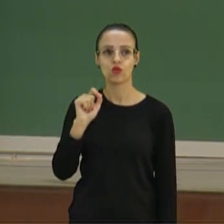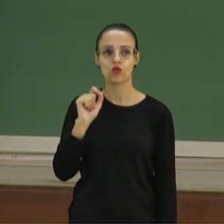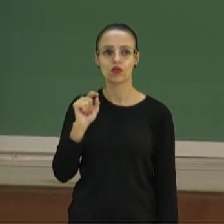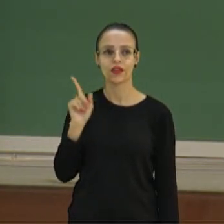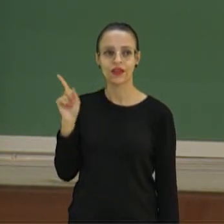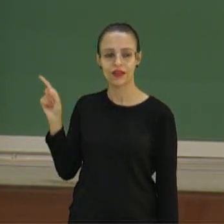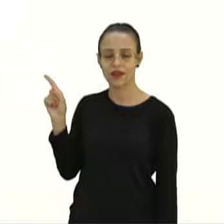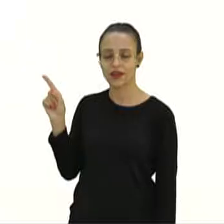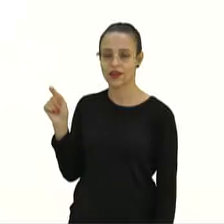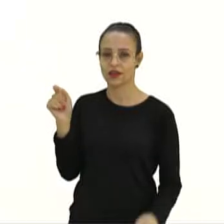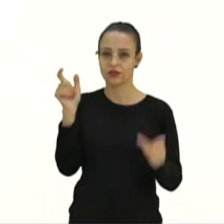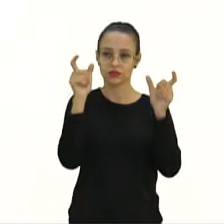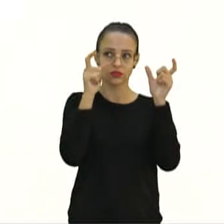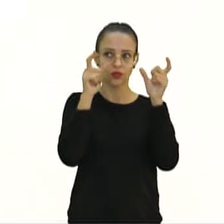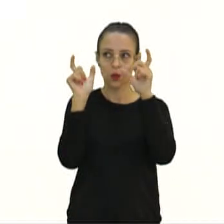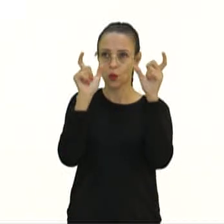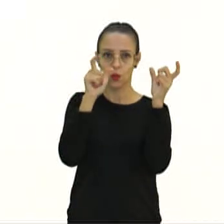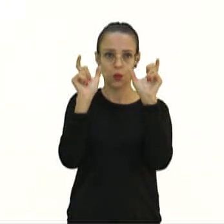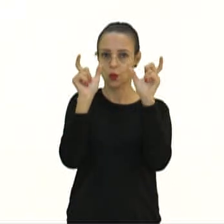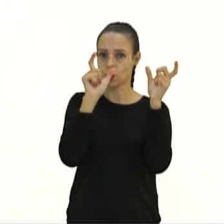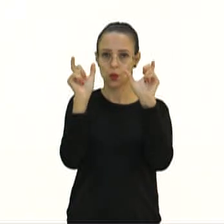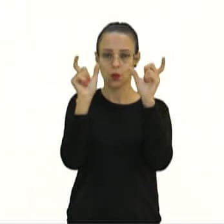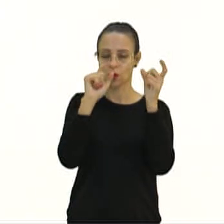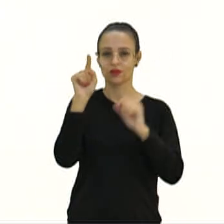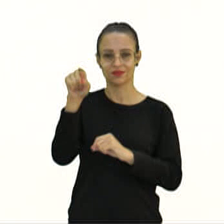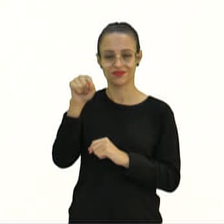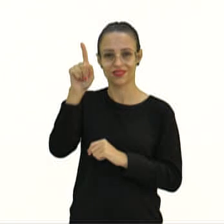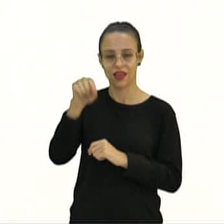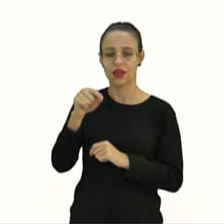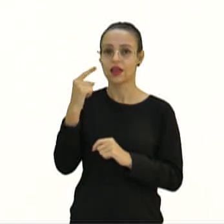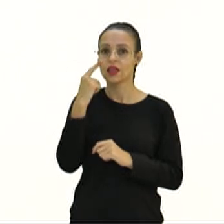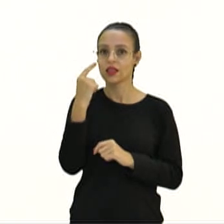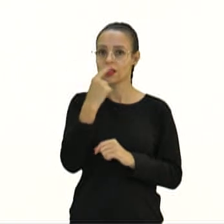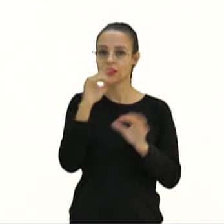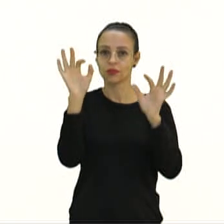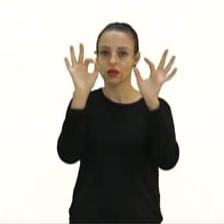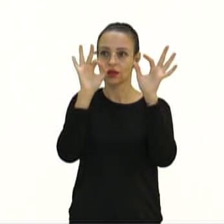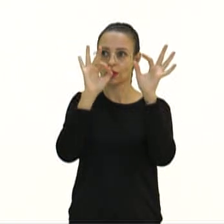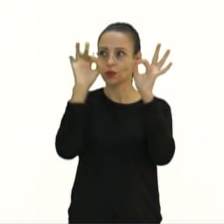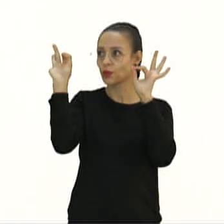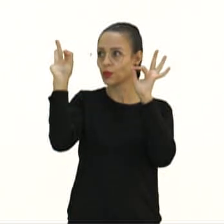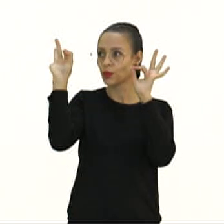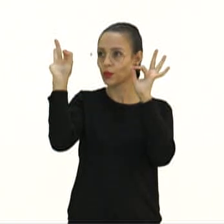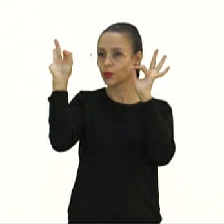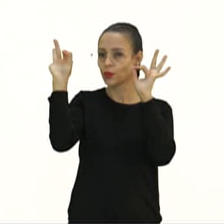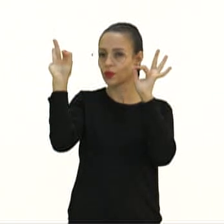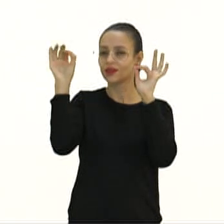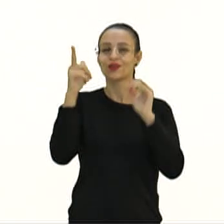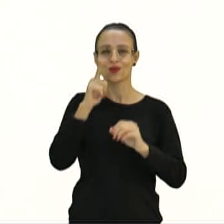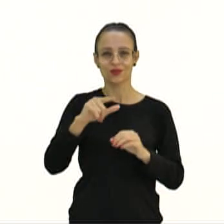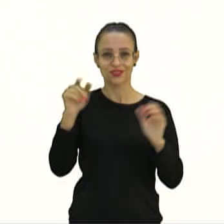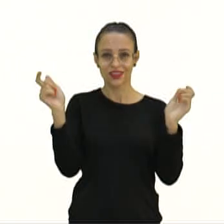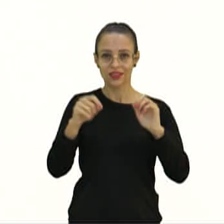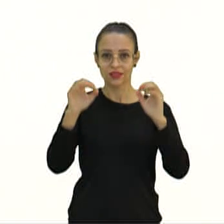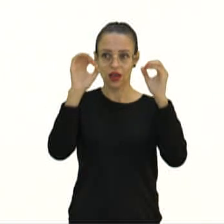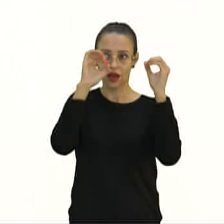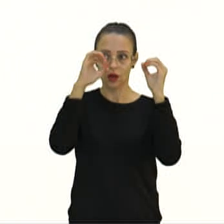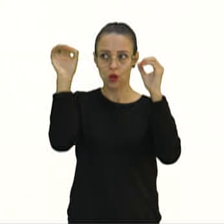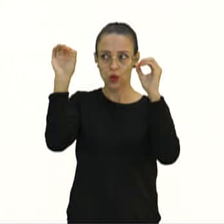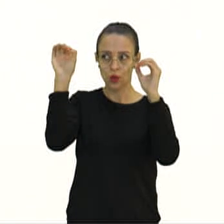Esses animais têm olhos bem grandes e de movimentos independentes, então eles conseguem virar um olho para cada lado. Olha que